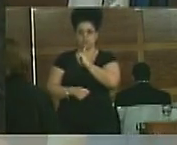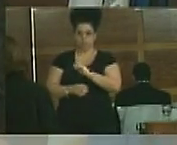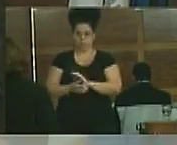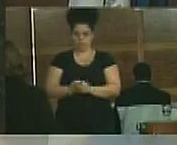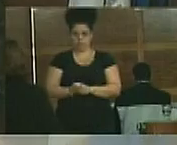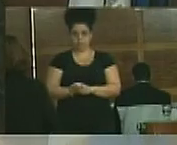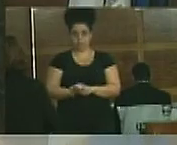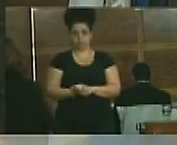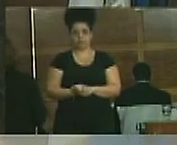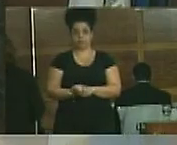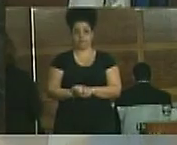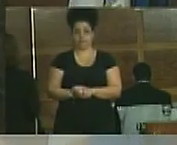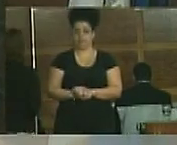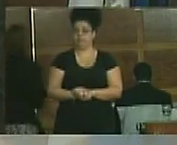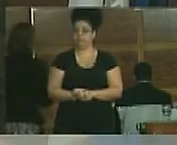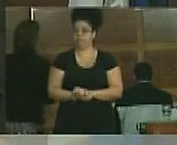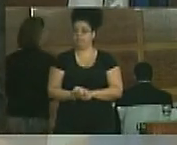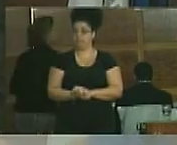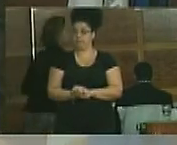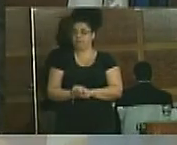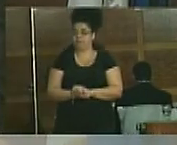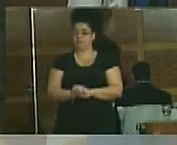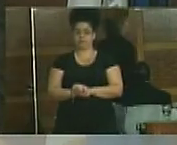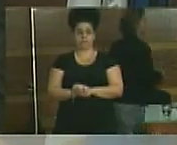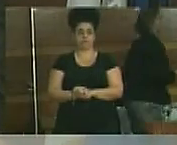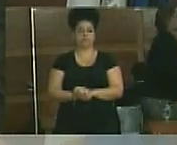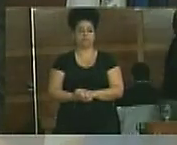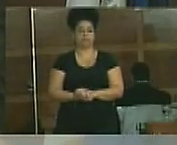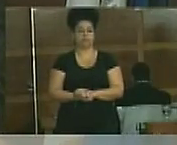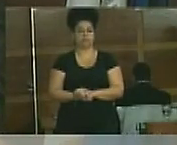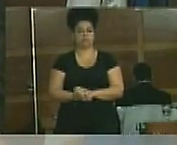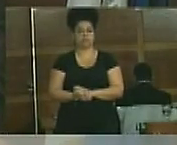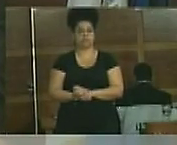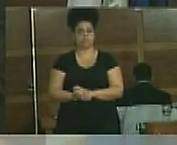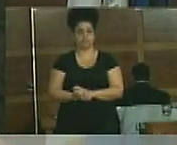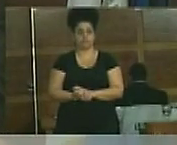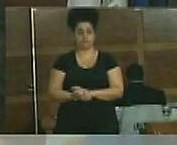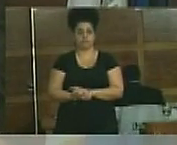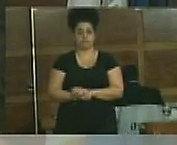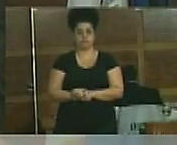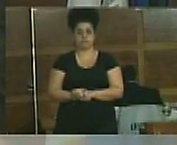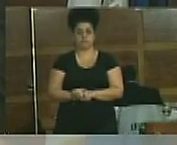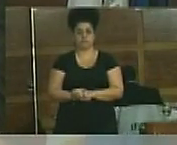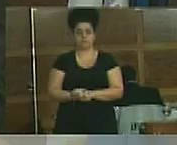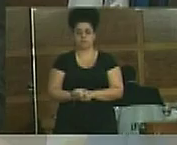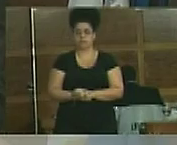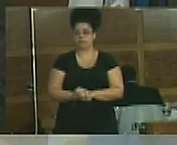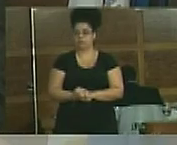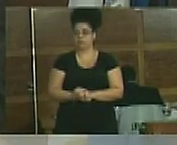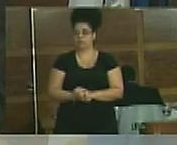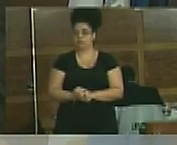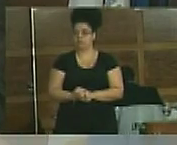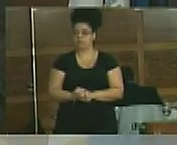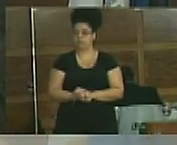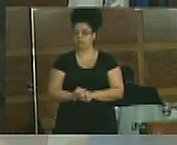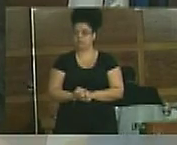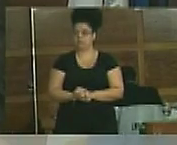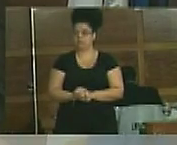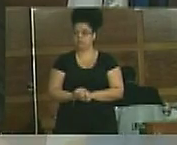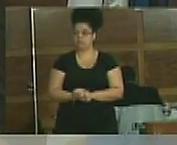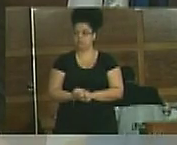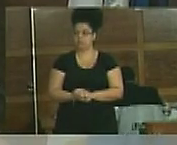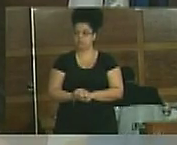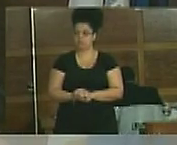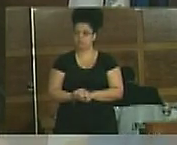ressaltar, chegamos ao mês de setembro. Esse mês é conhecido através da campanha